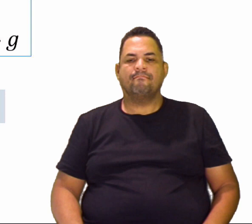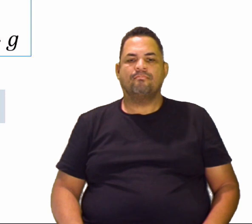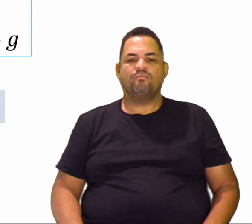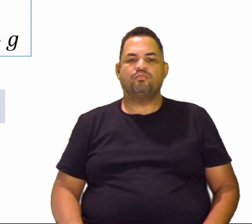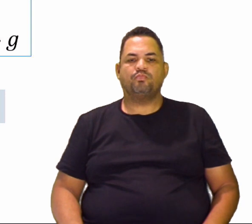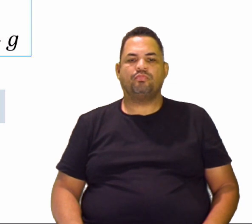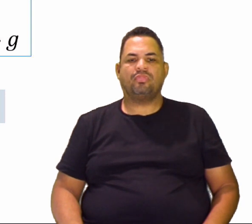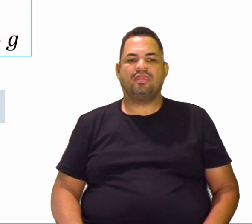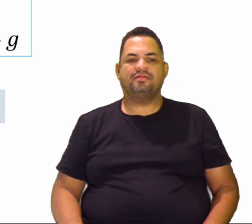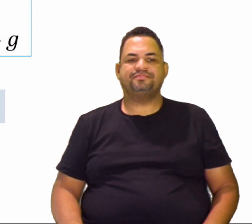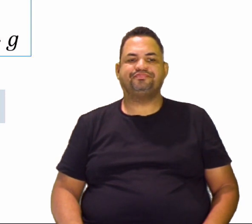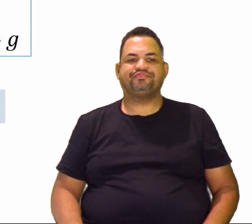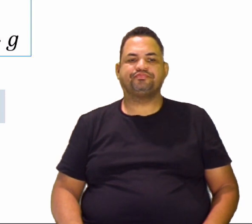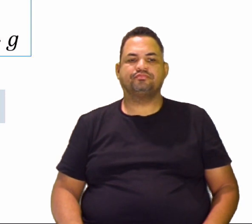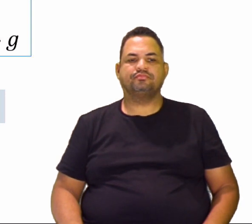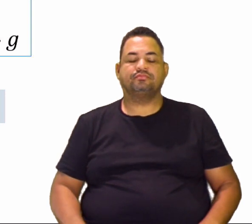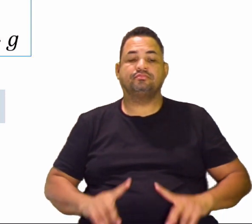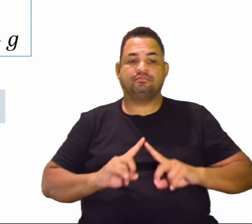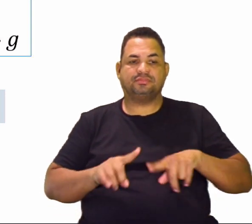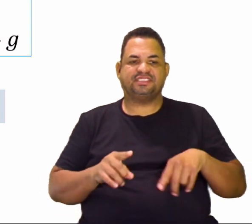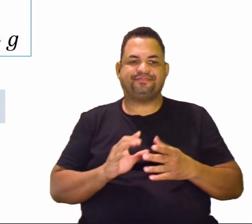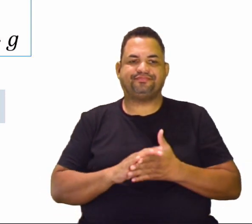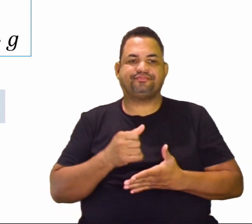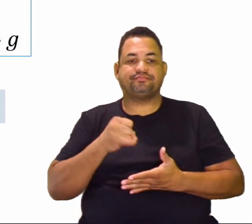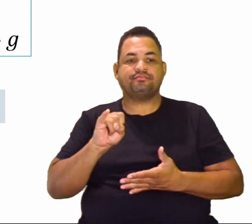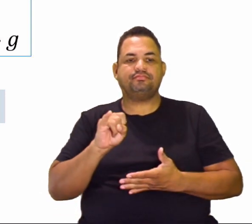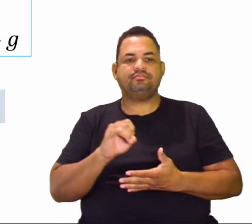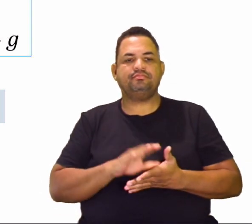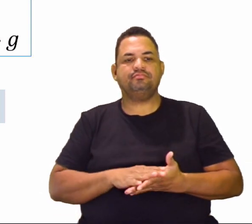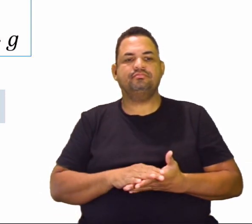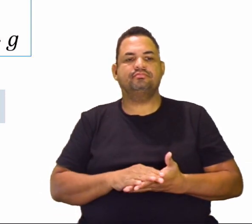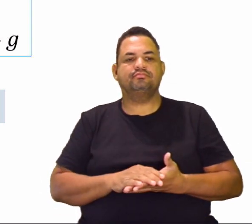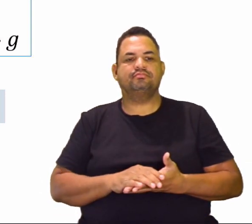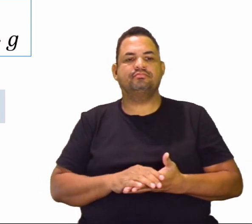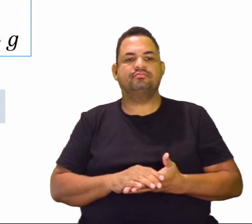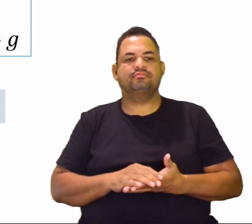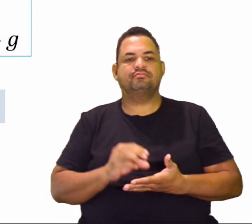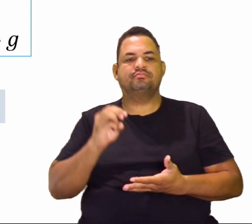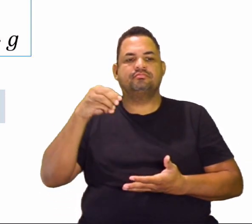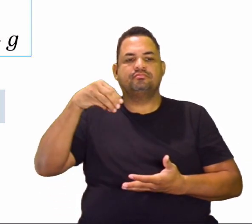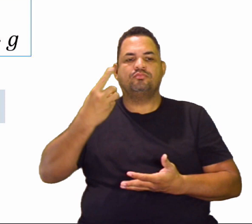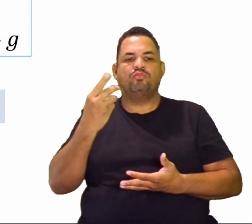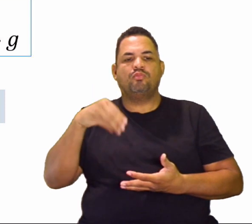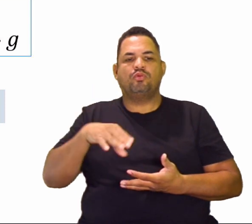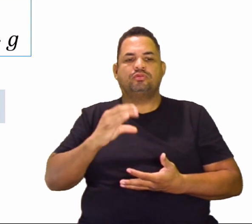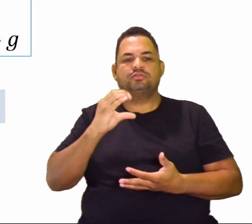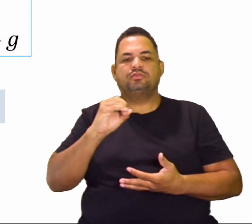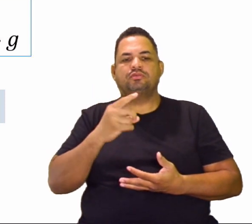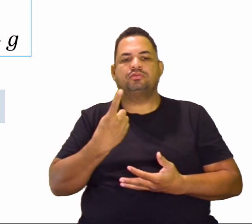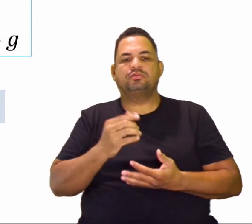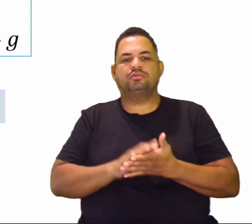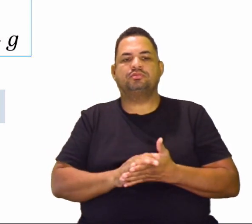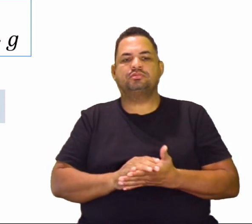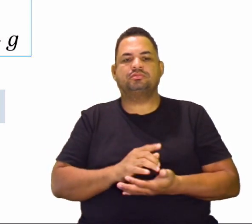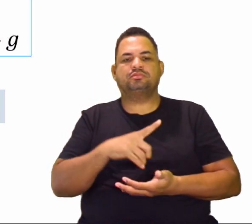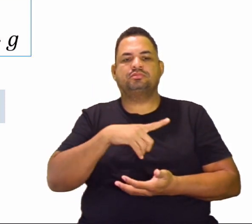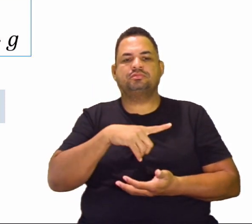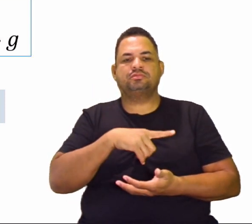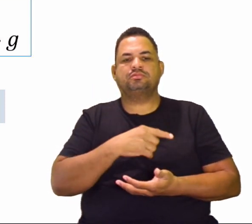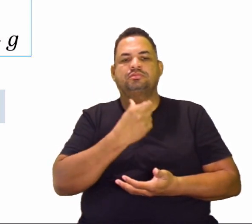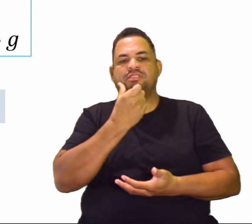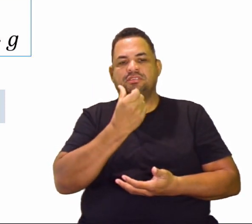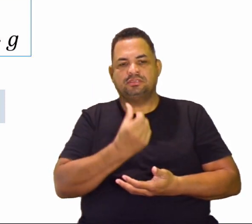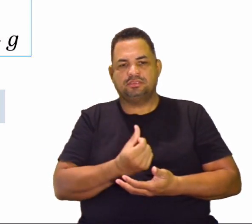de massa atômica. No entanto, se tratando de 1 mol de CO2, e aí nós